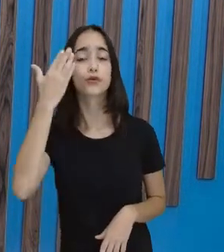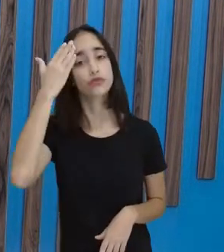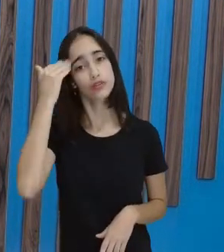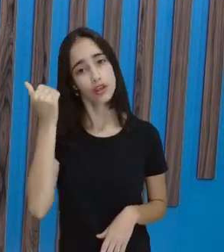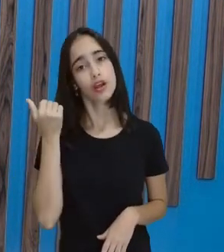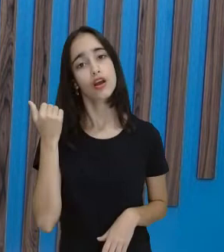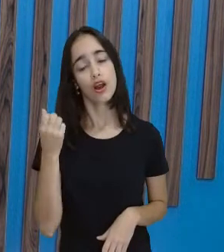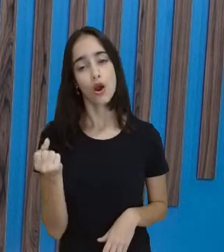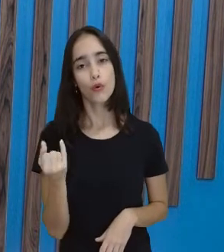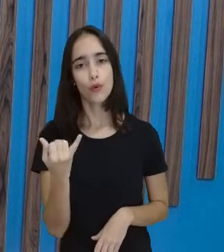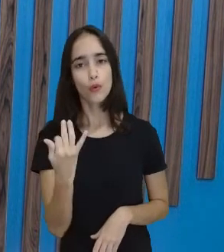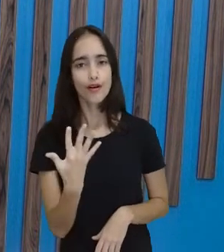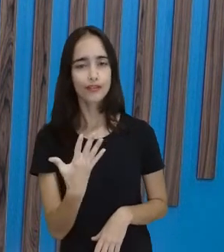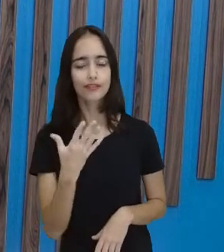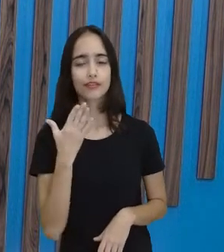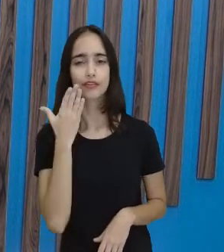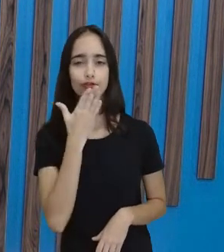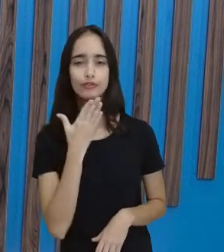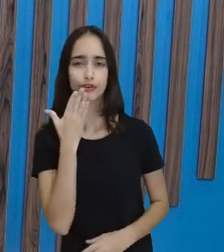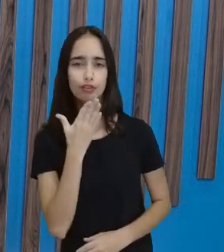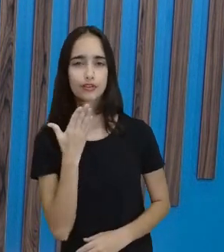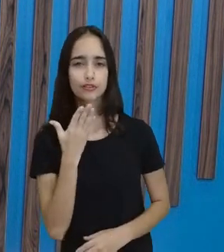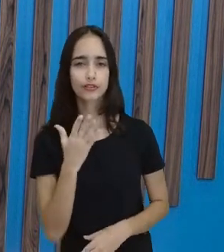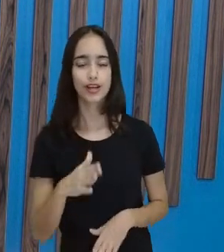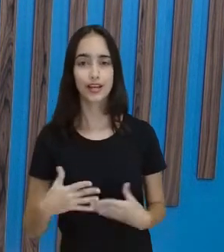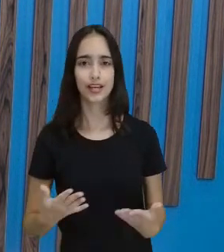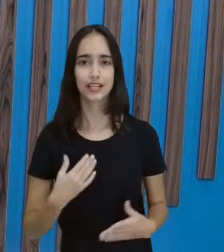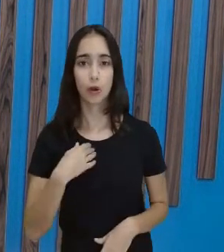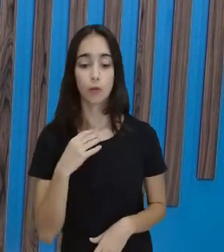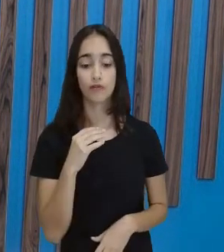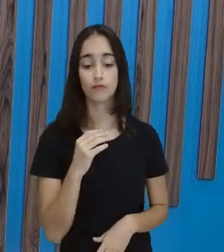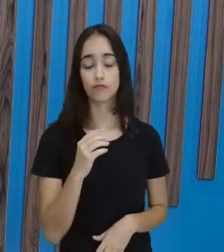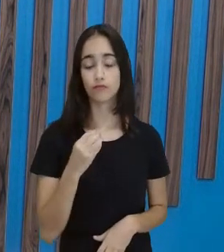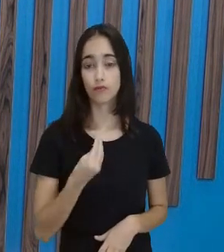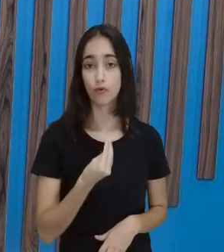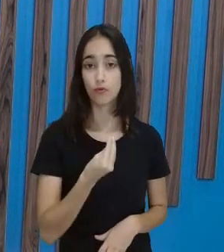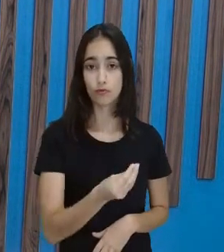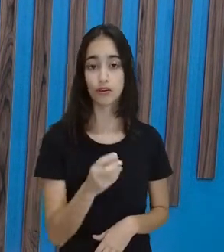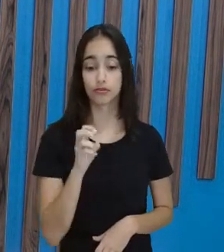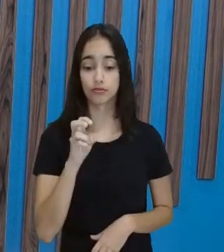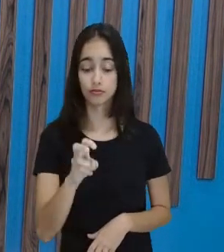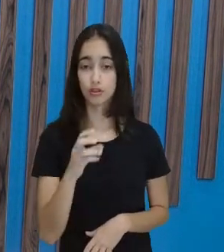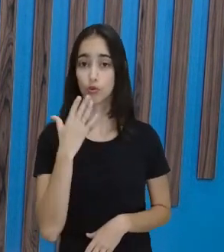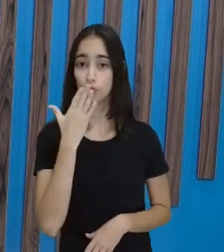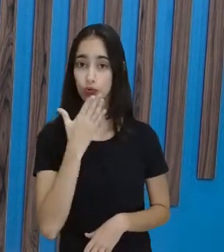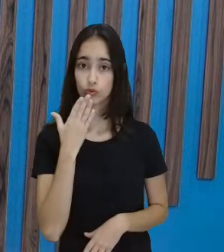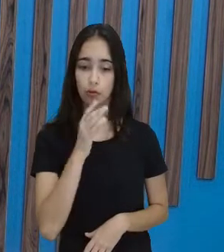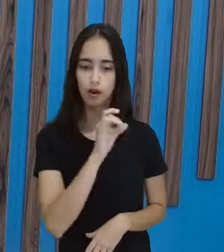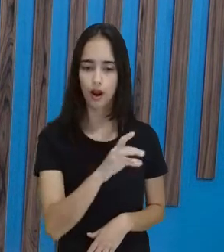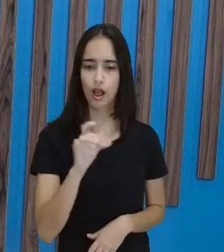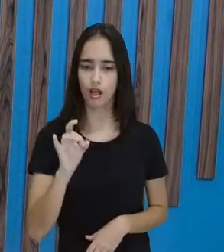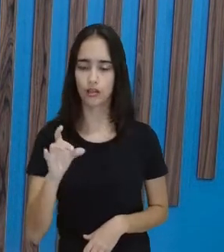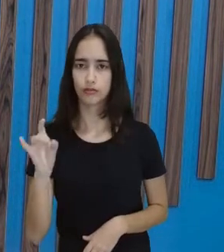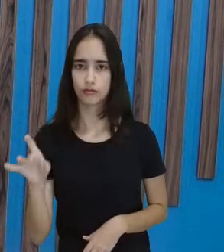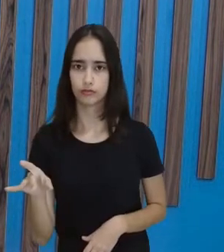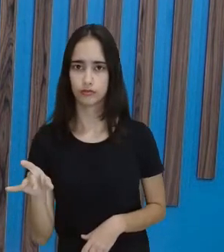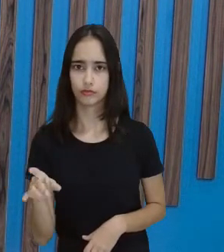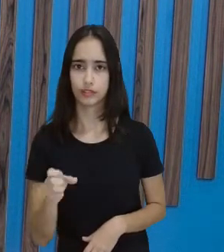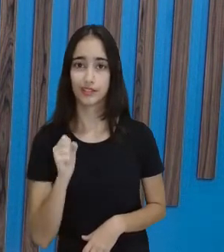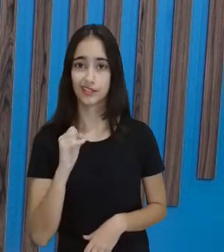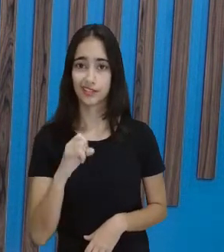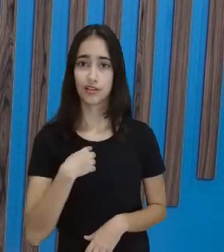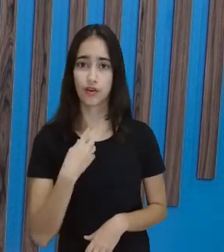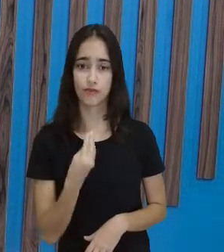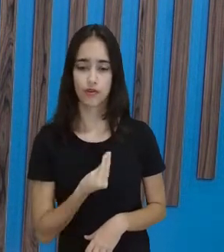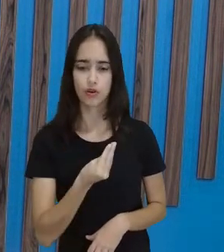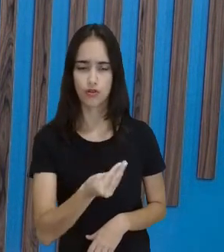bombons que eu vou dar para cada um. Então, eu vou dar 5 bombons para cada um. Se eu tenho 20 e vou dar 5 bombons